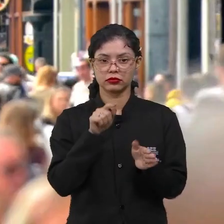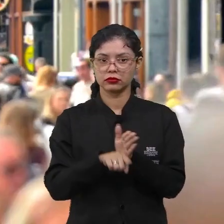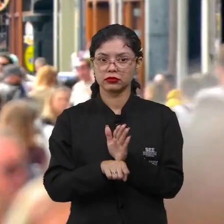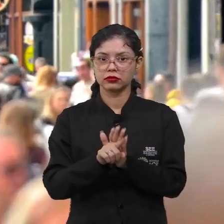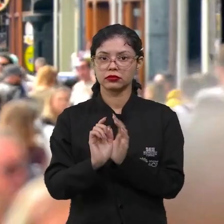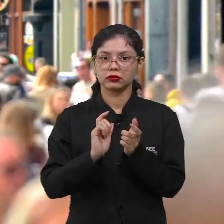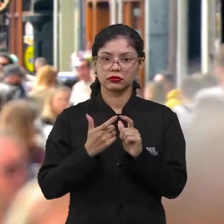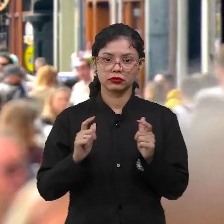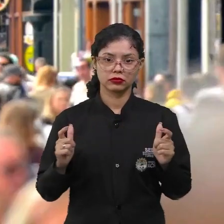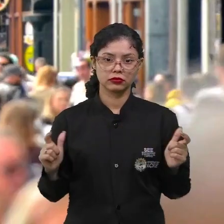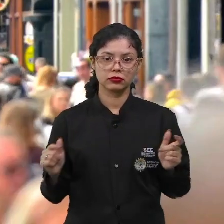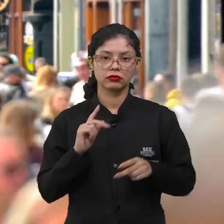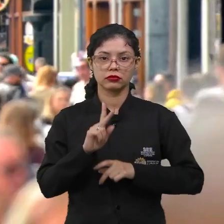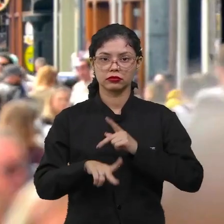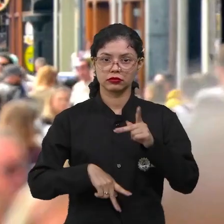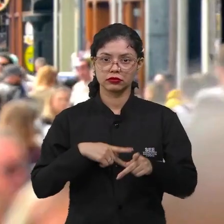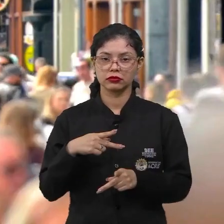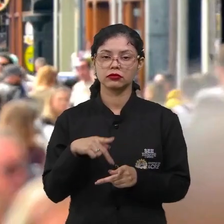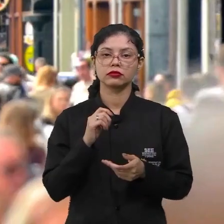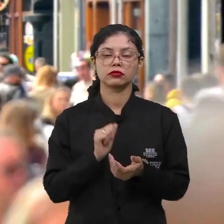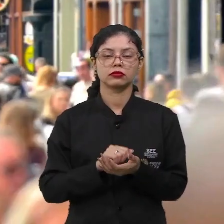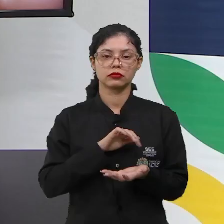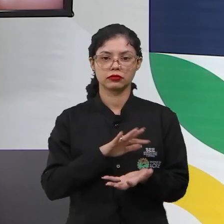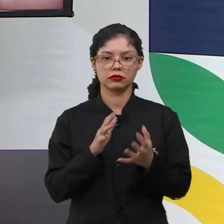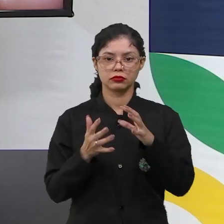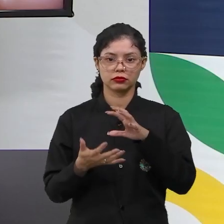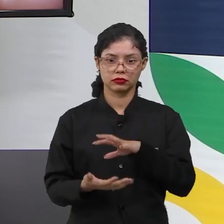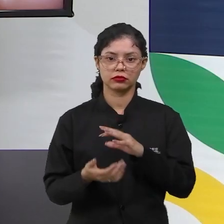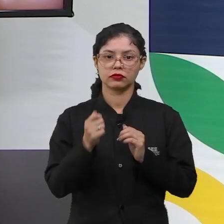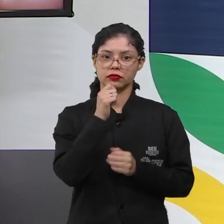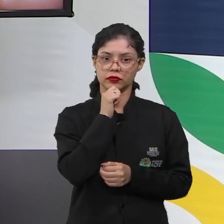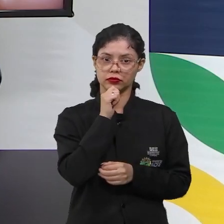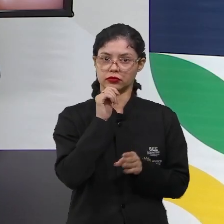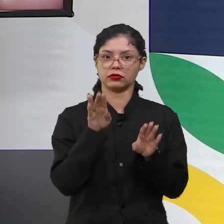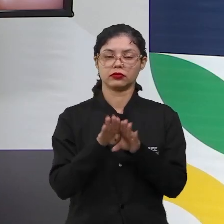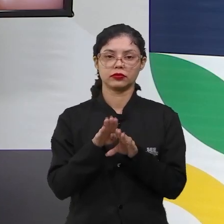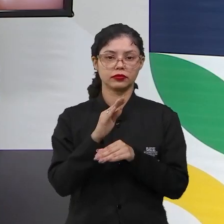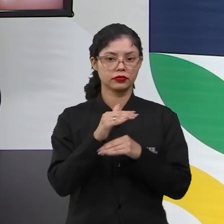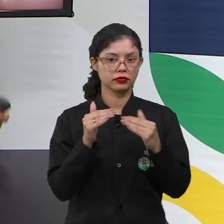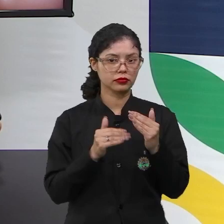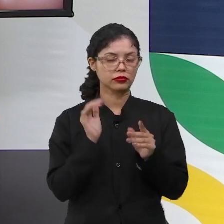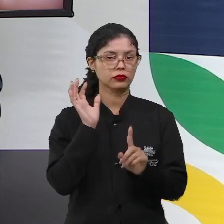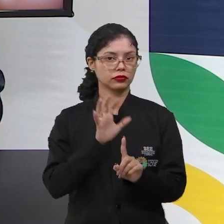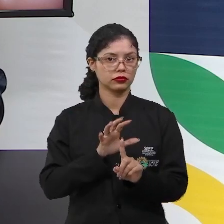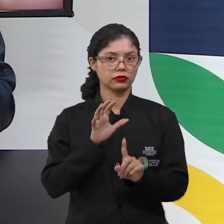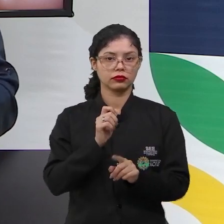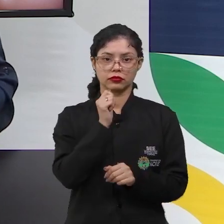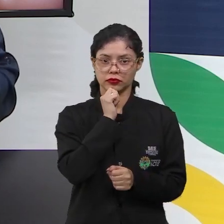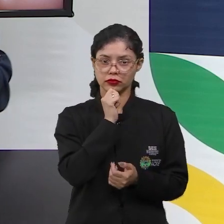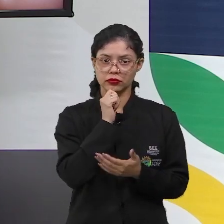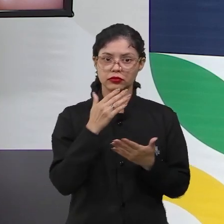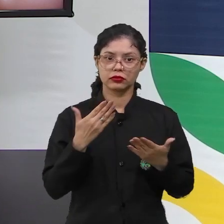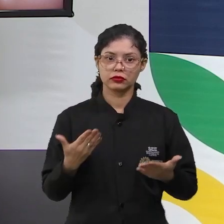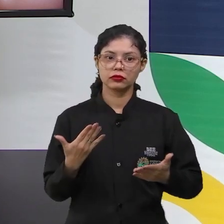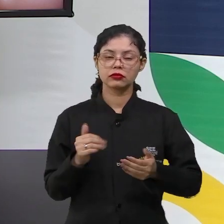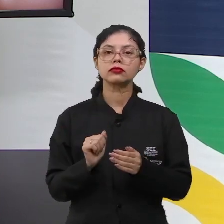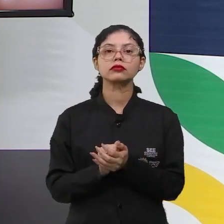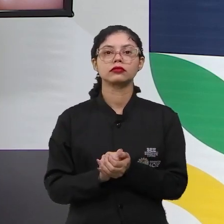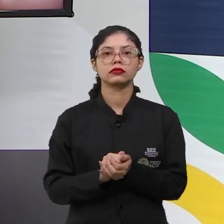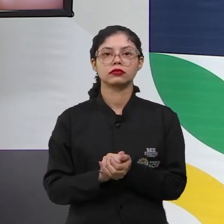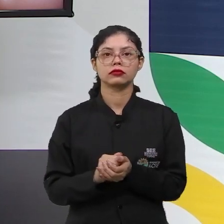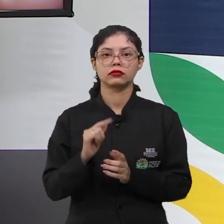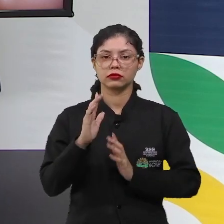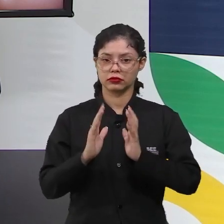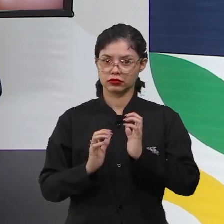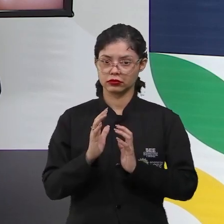do crescimento da população mundial em algumas regiões, porque tudo isso vai influenciar sim a questão dos conflitos de